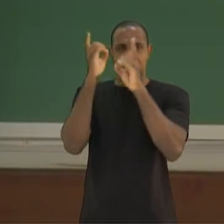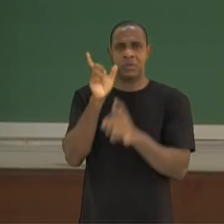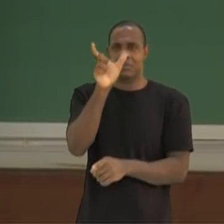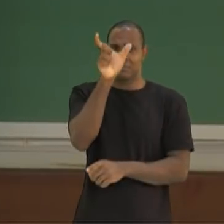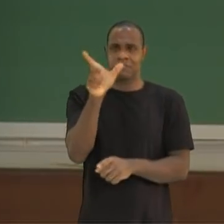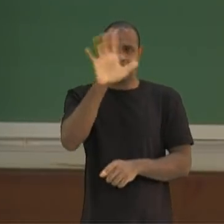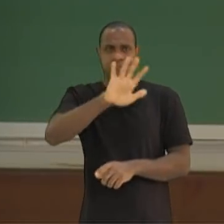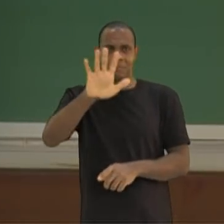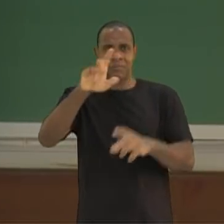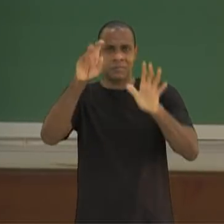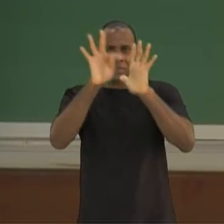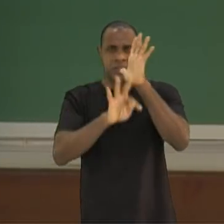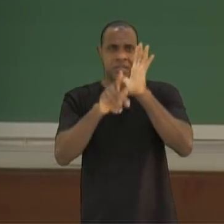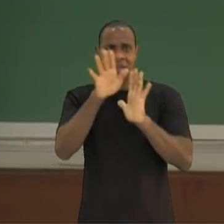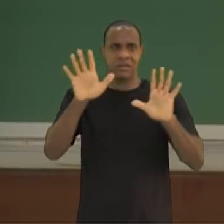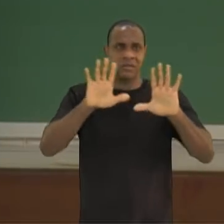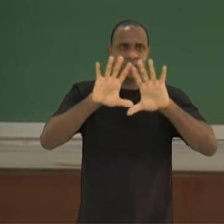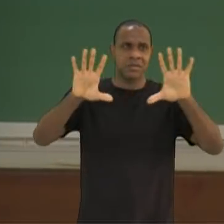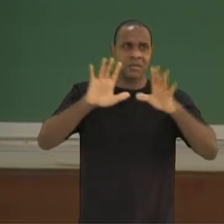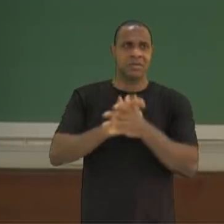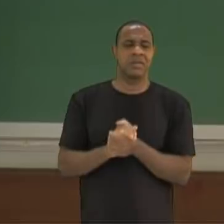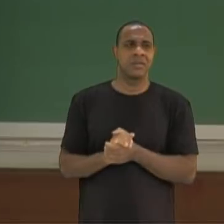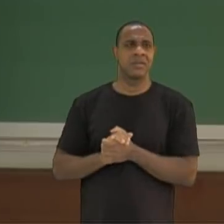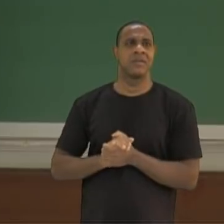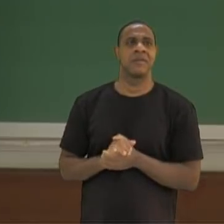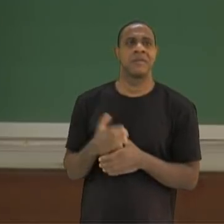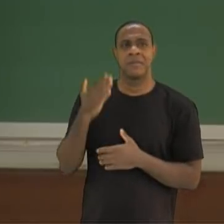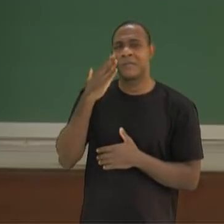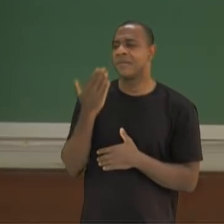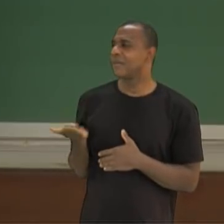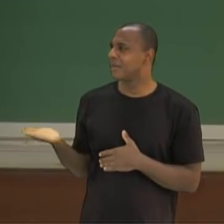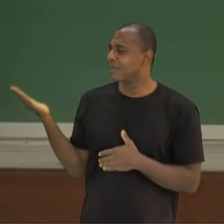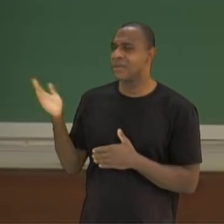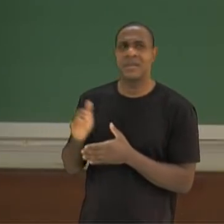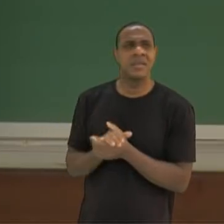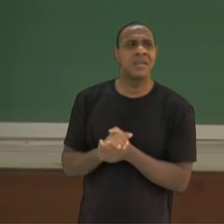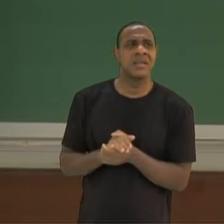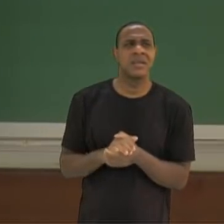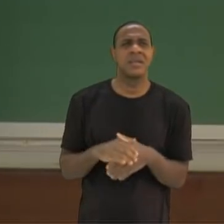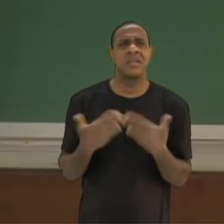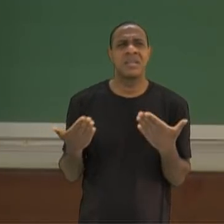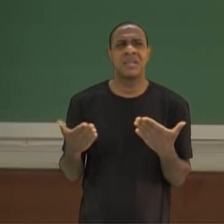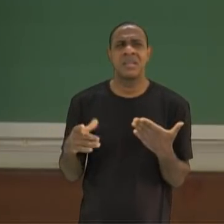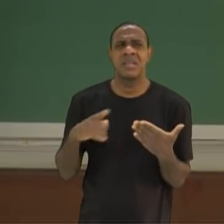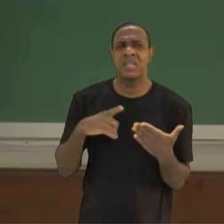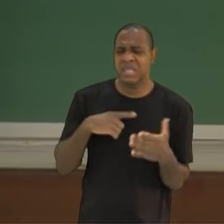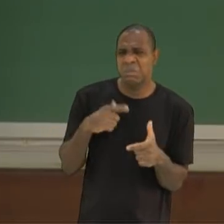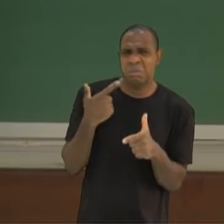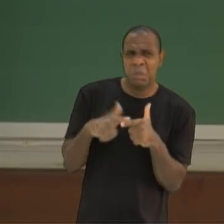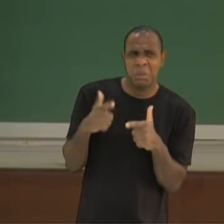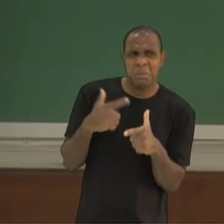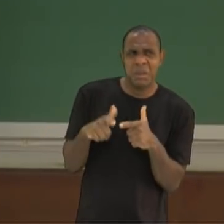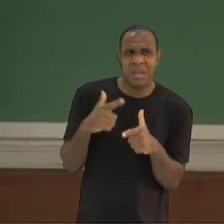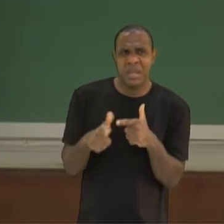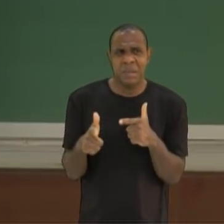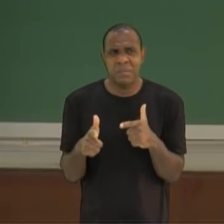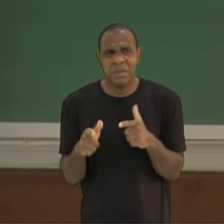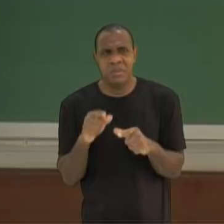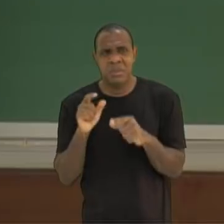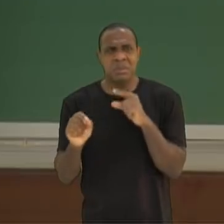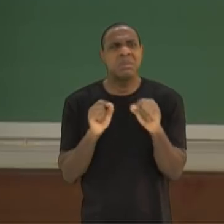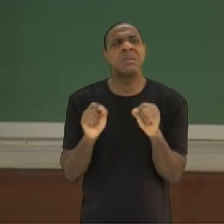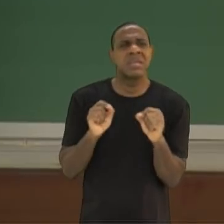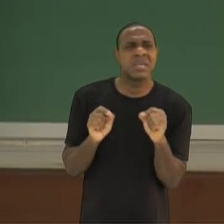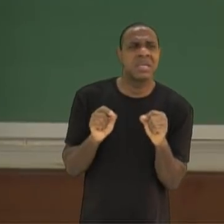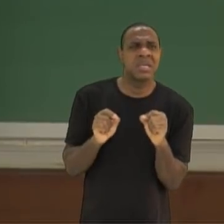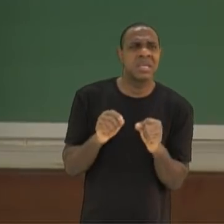esse finger tutting, o que é que a gente acabou de falar? Será que ele tem algum problema? Será? O que é esse deaf? O